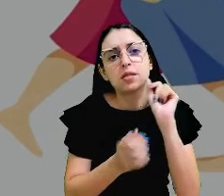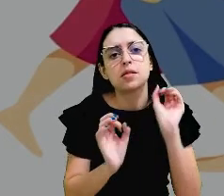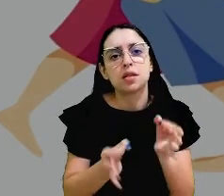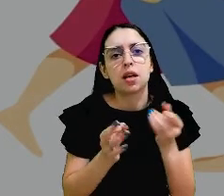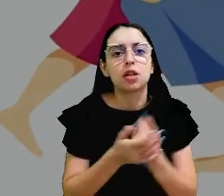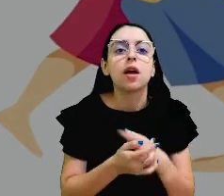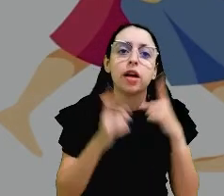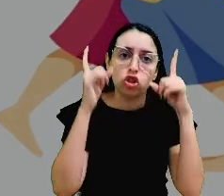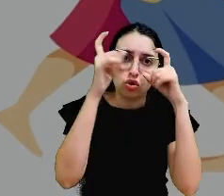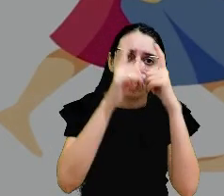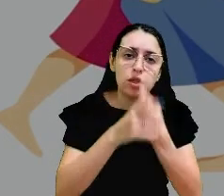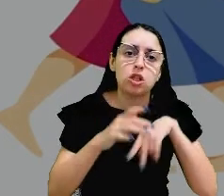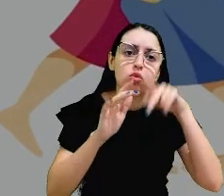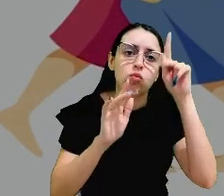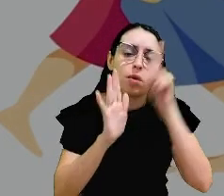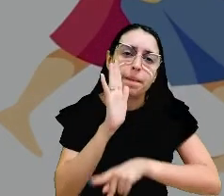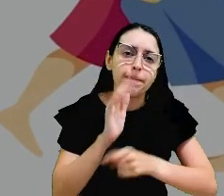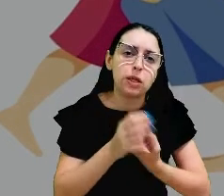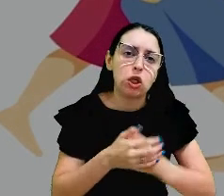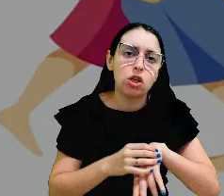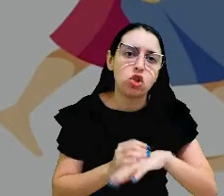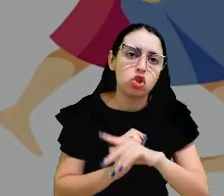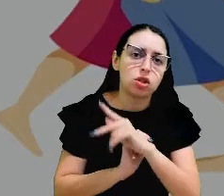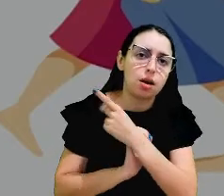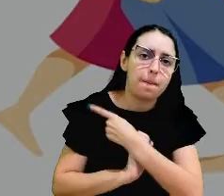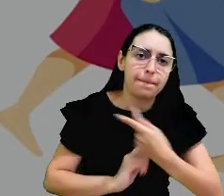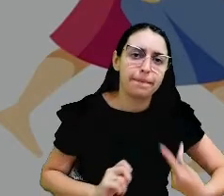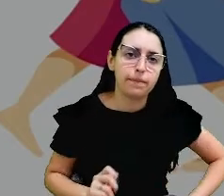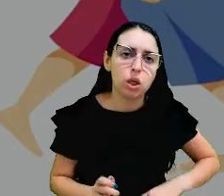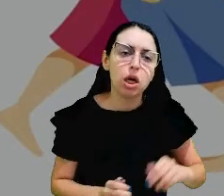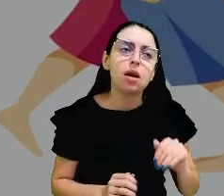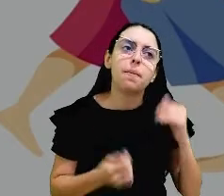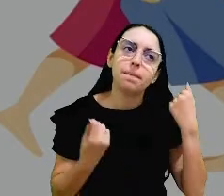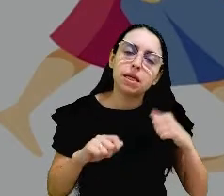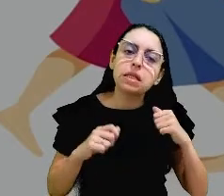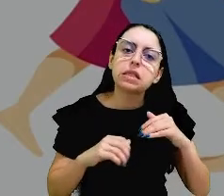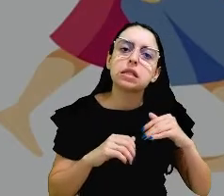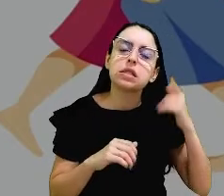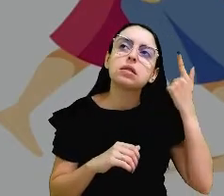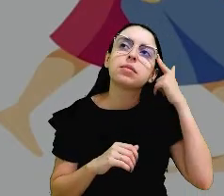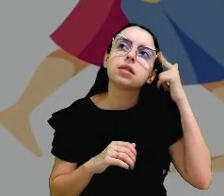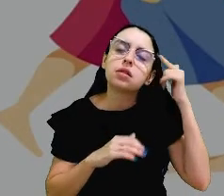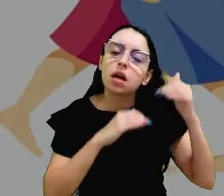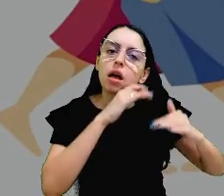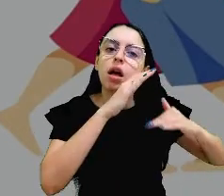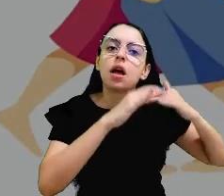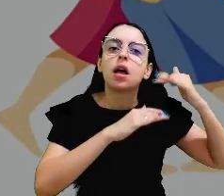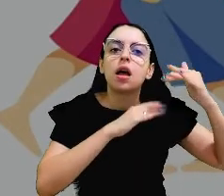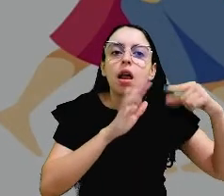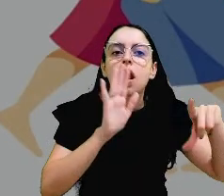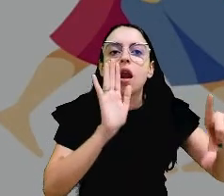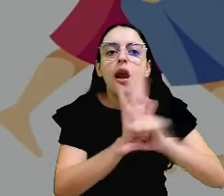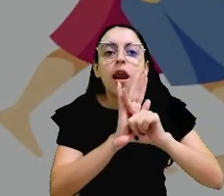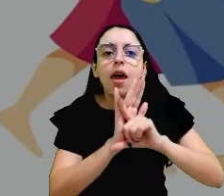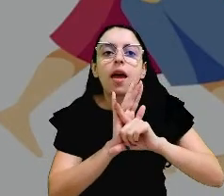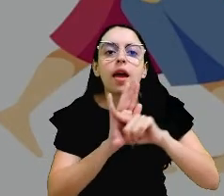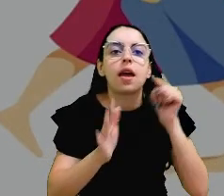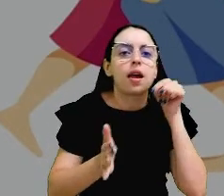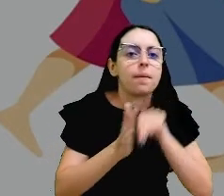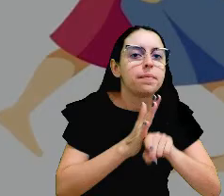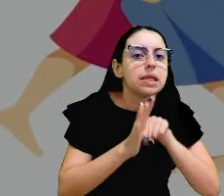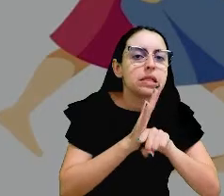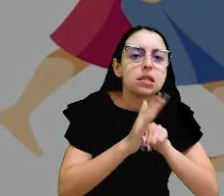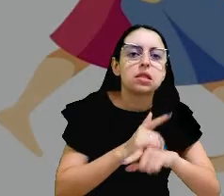né? A gente precisa pensar mais no desenvolvimento da pesquisa, no desenvolvimento da legislação. Nós temos